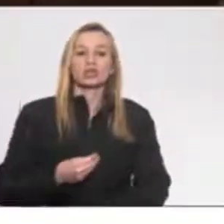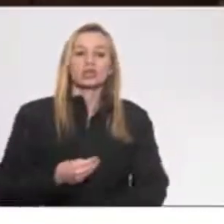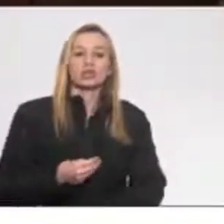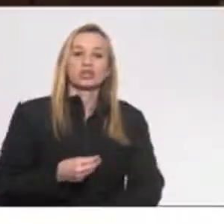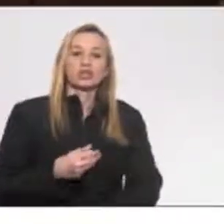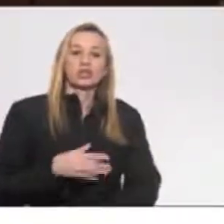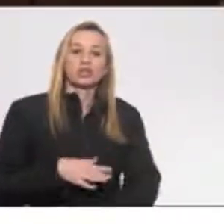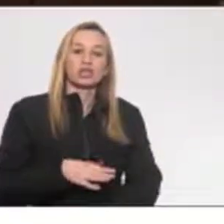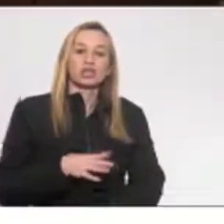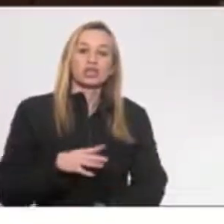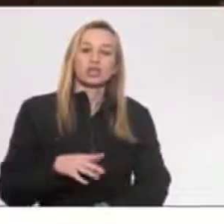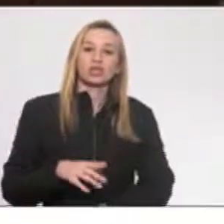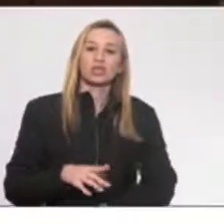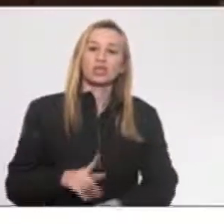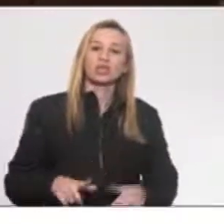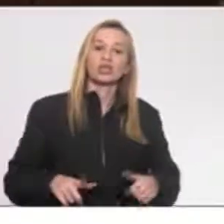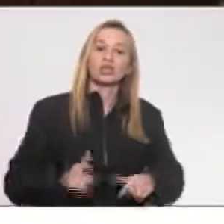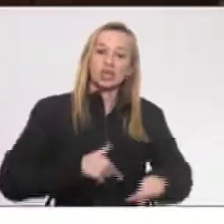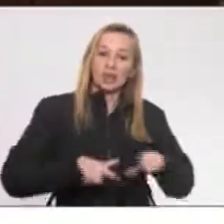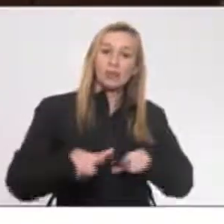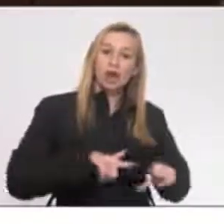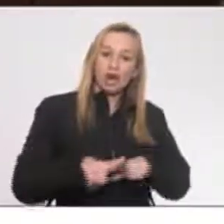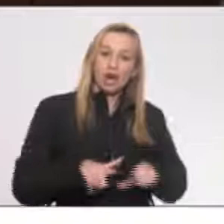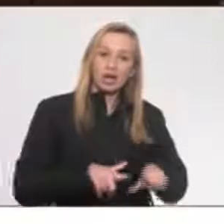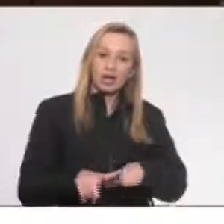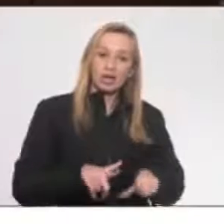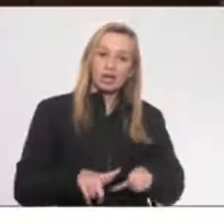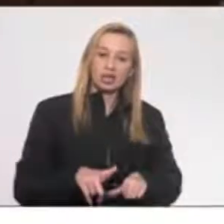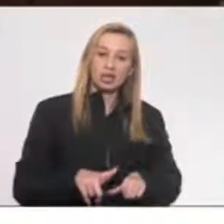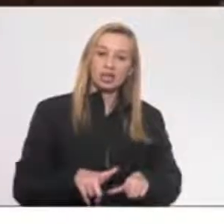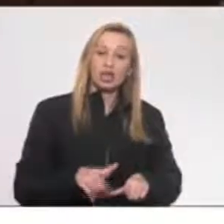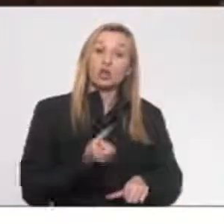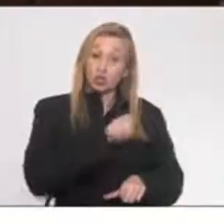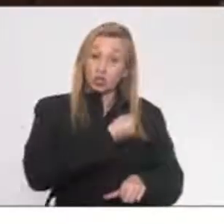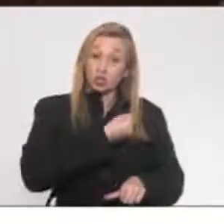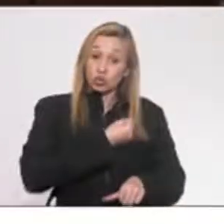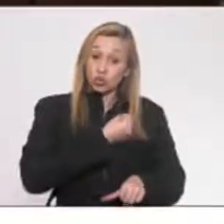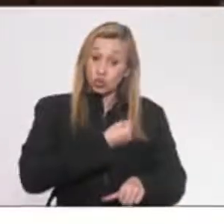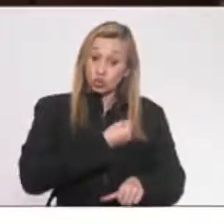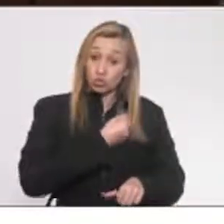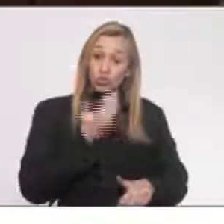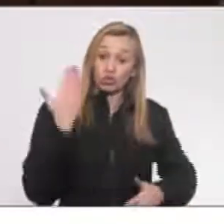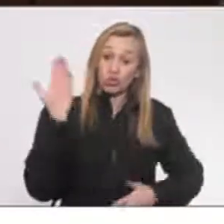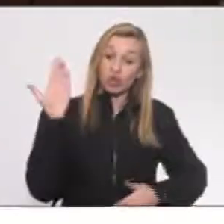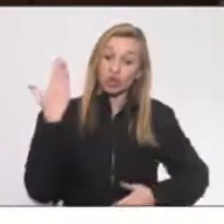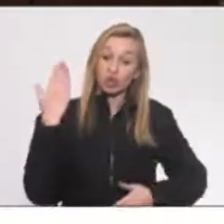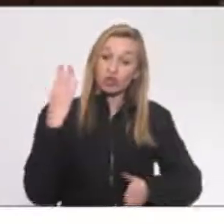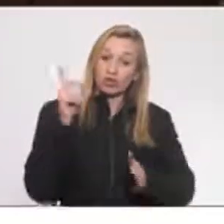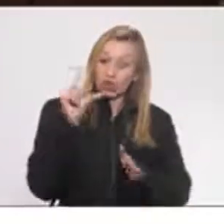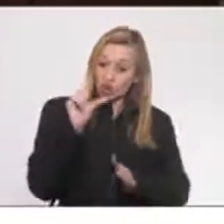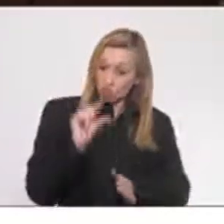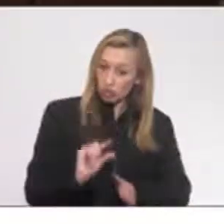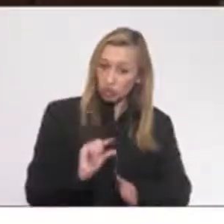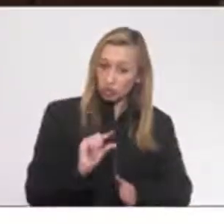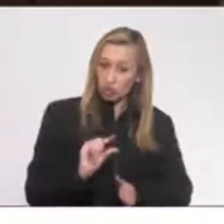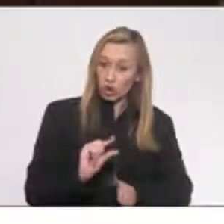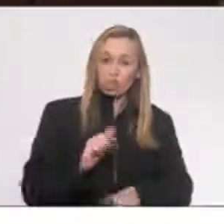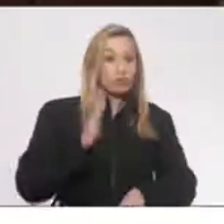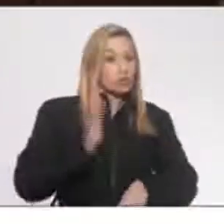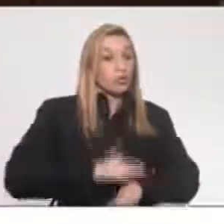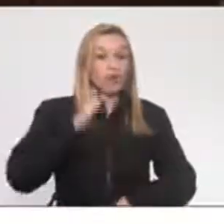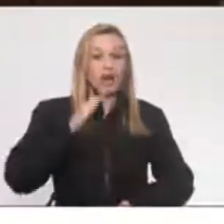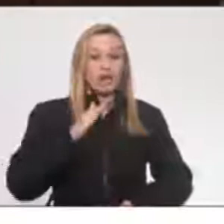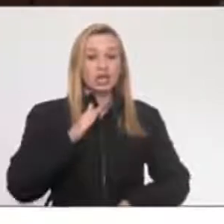pior mal desse estado, que é a criminalidade. Os números estão baixando, a equação é muito simples de entender. Quanto mais